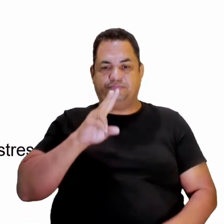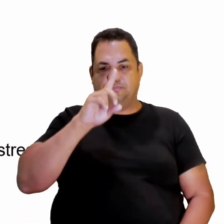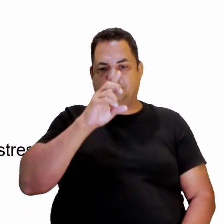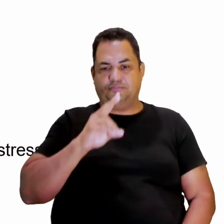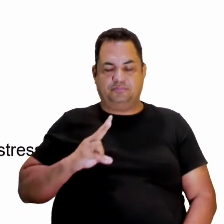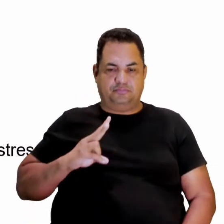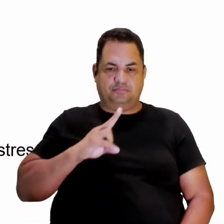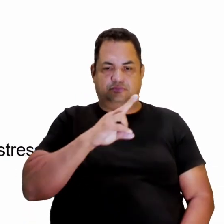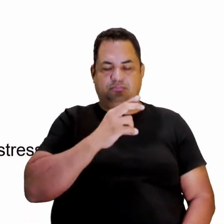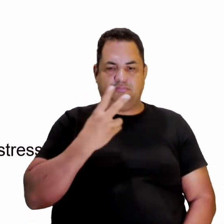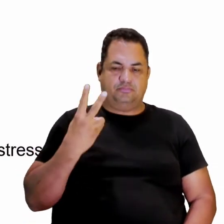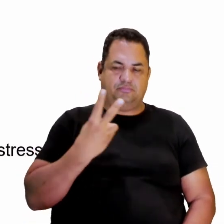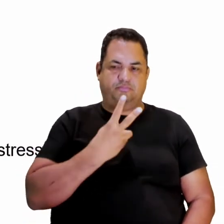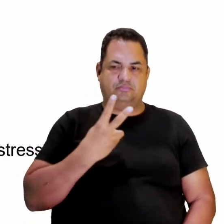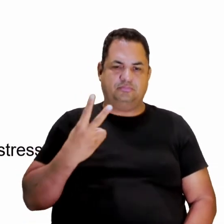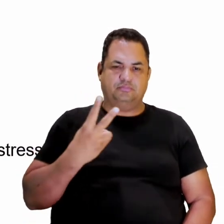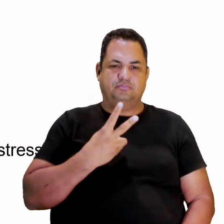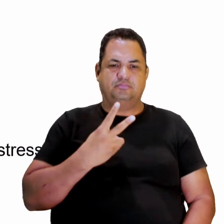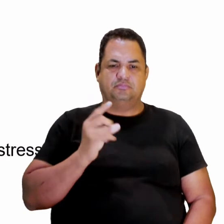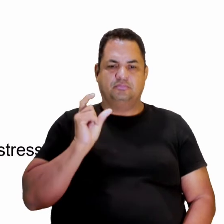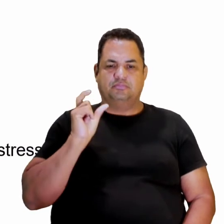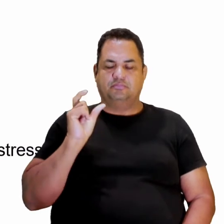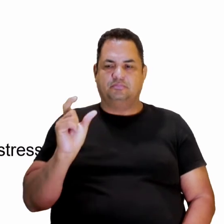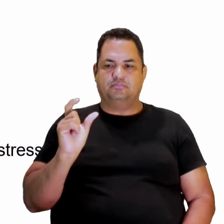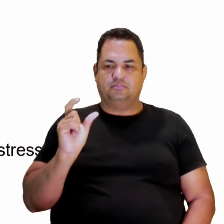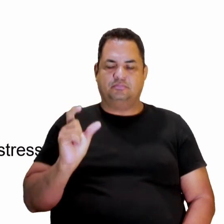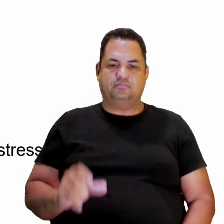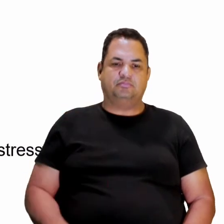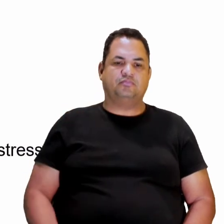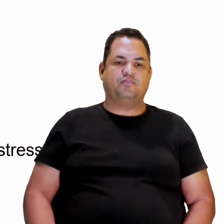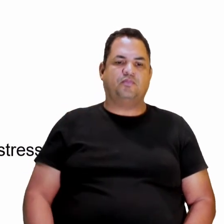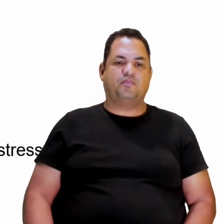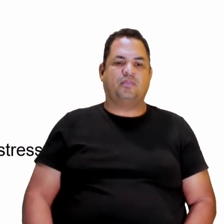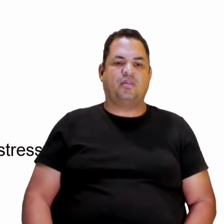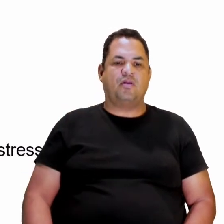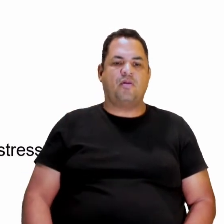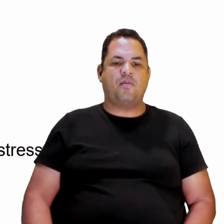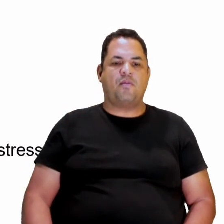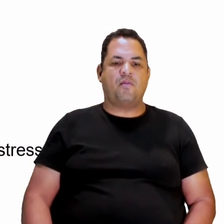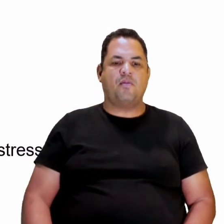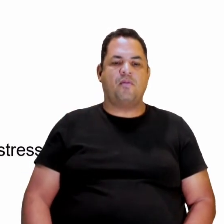na segunda sílaba. Second